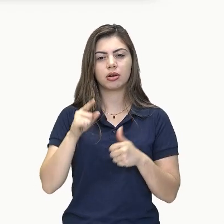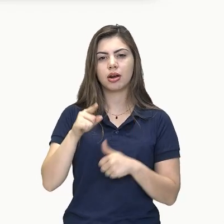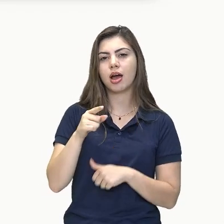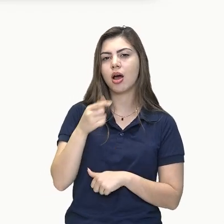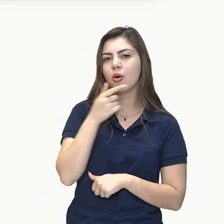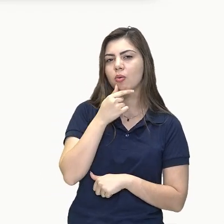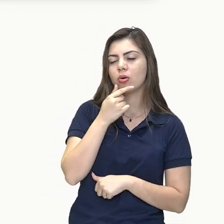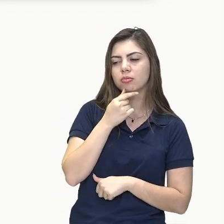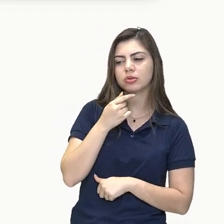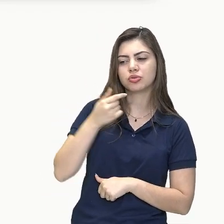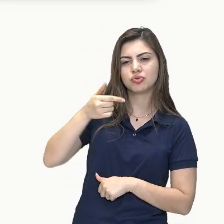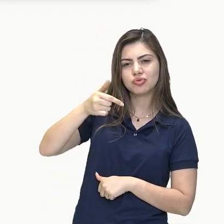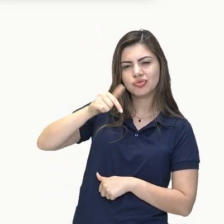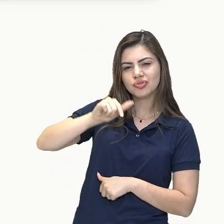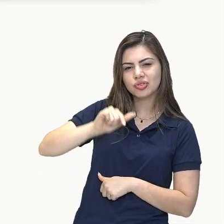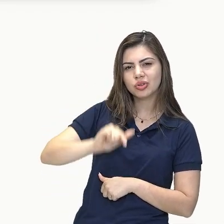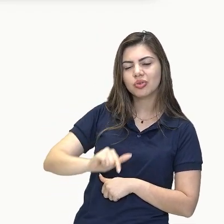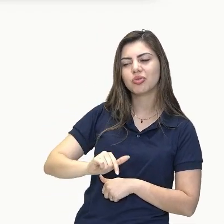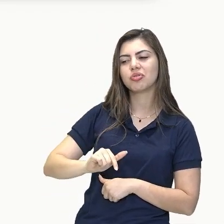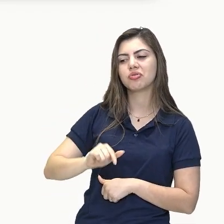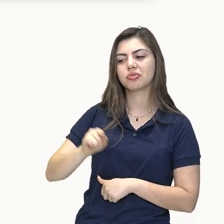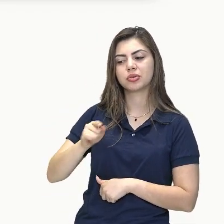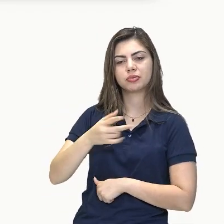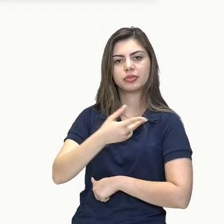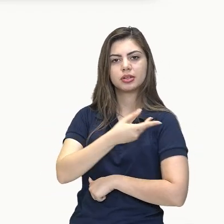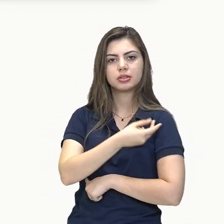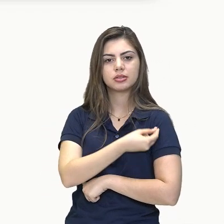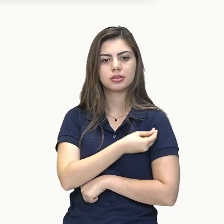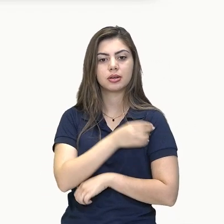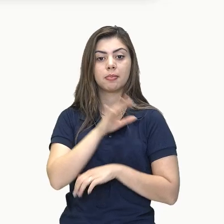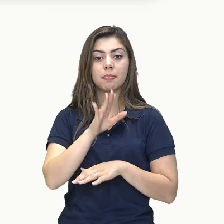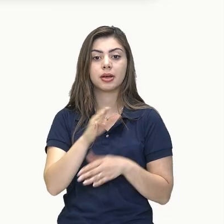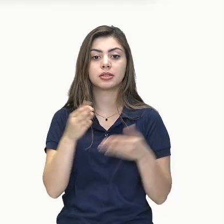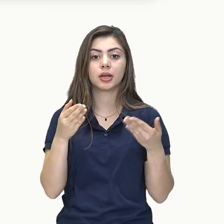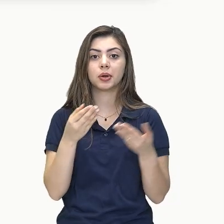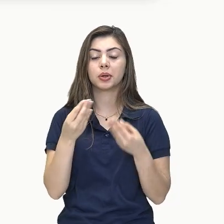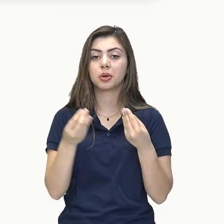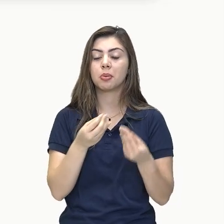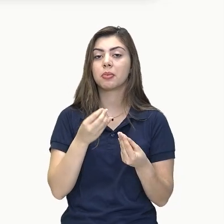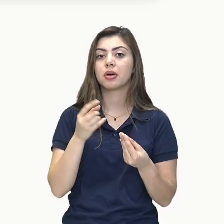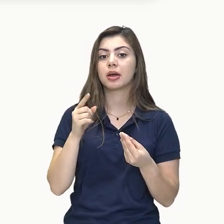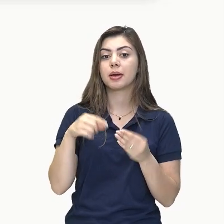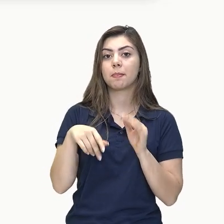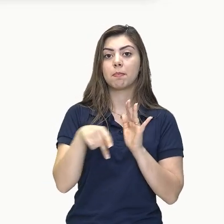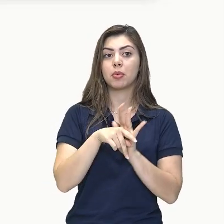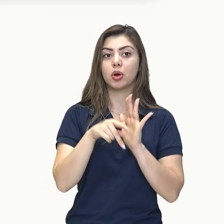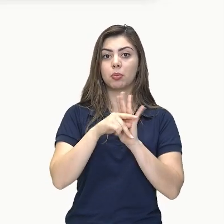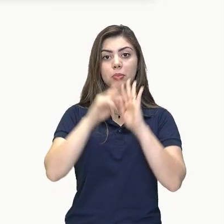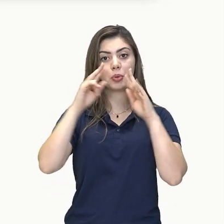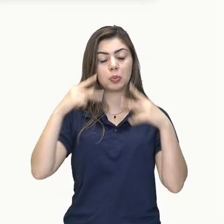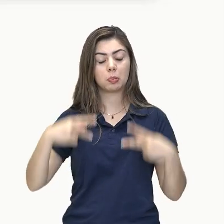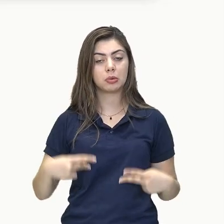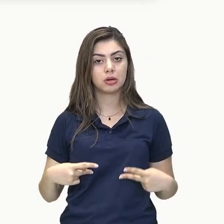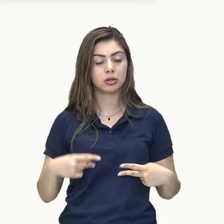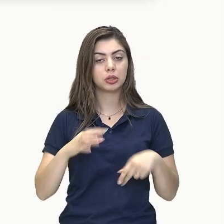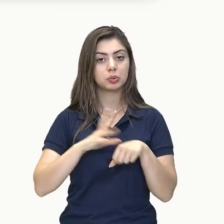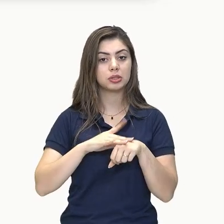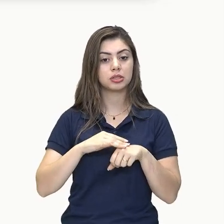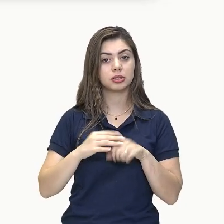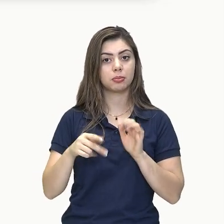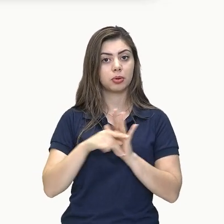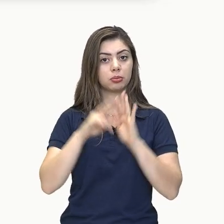que agora ele inoculou nesse garoto a secreção da varíola humana, que era a forma mais agressiva da